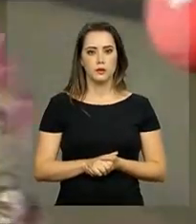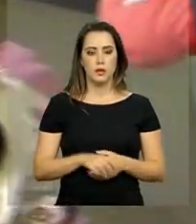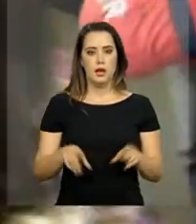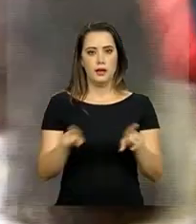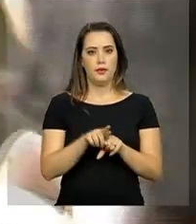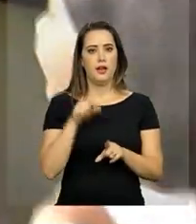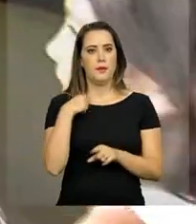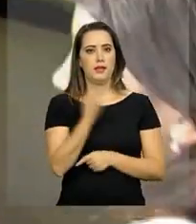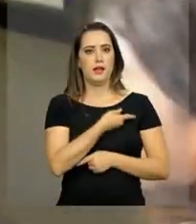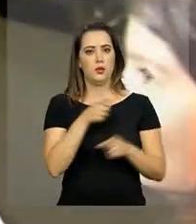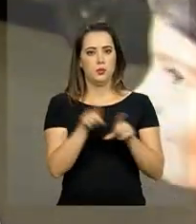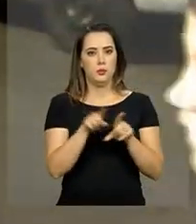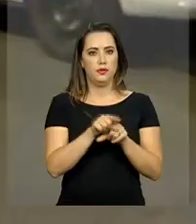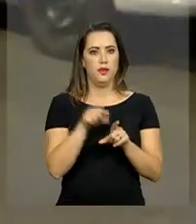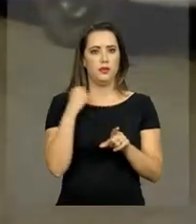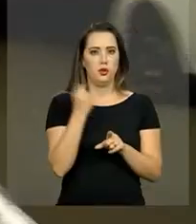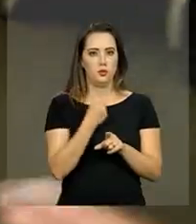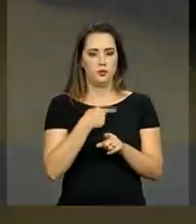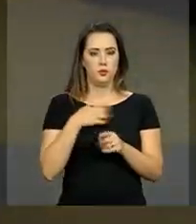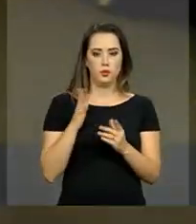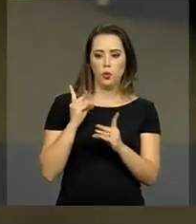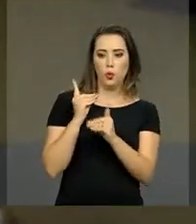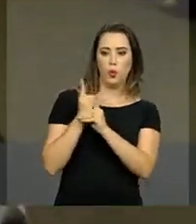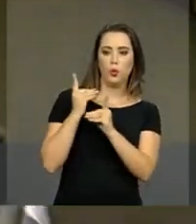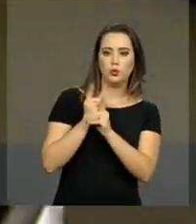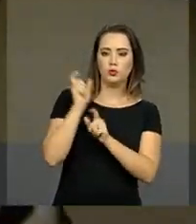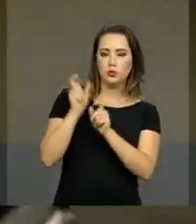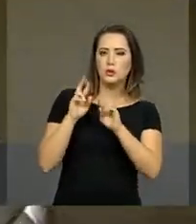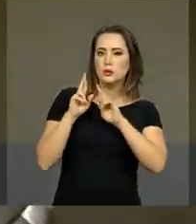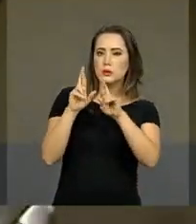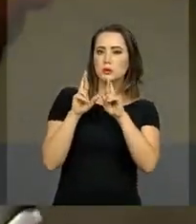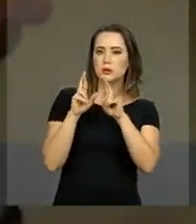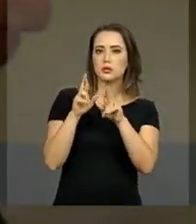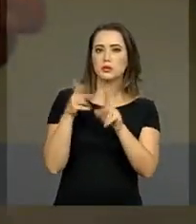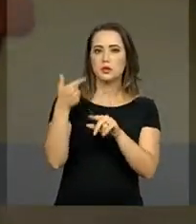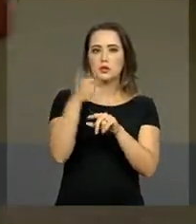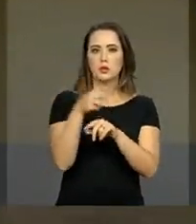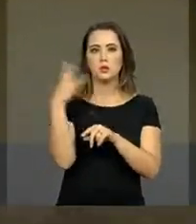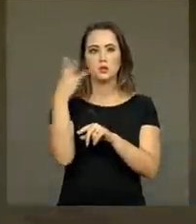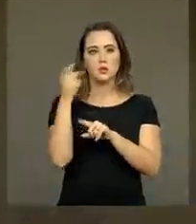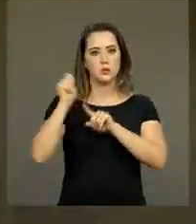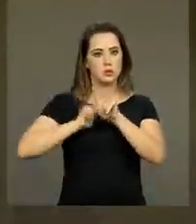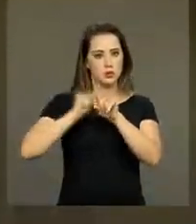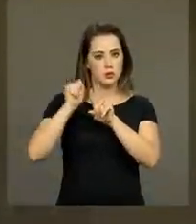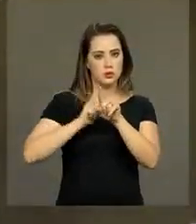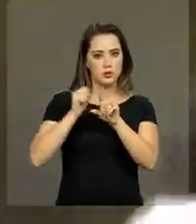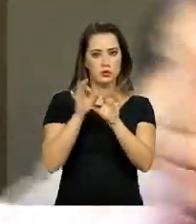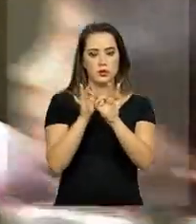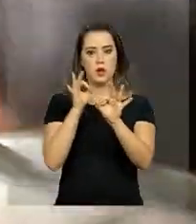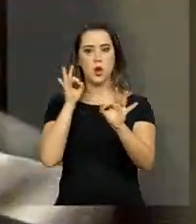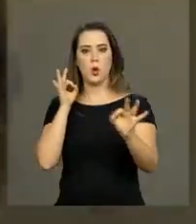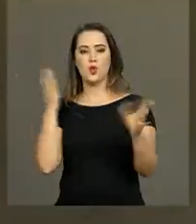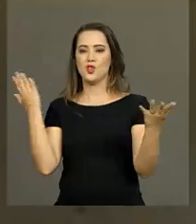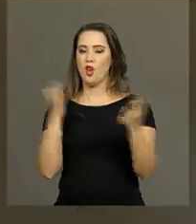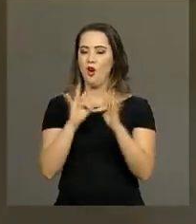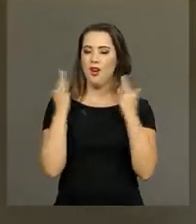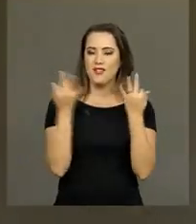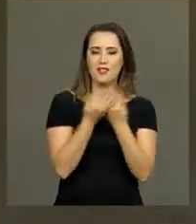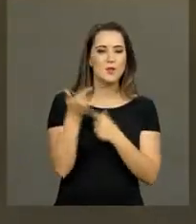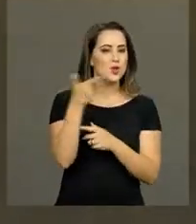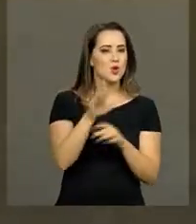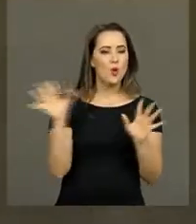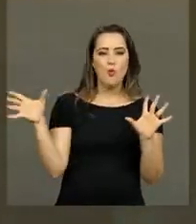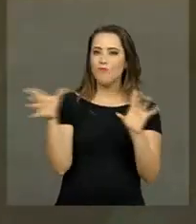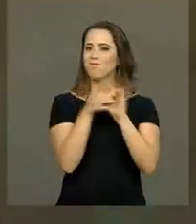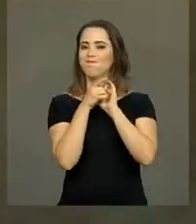Um reencontro muito esperado. Depois de 3 meses longe, a família de Scarlett está junta